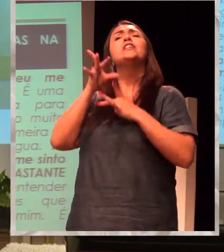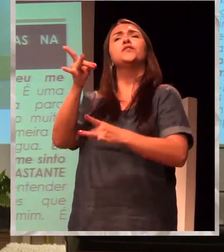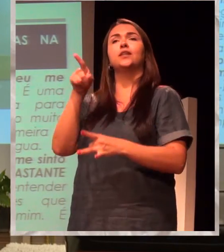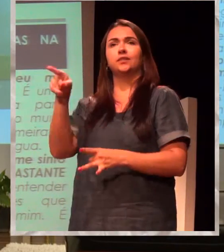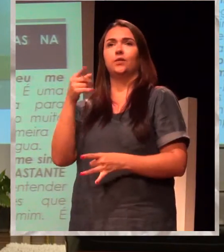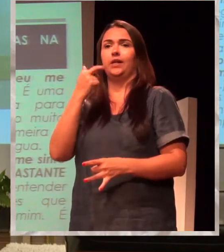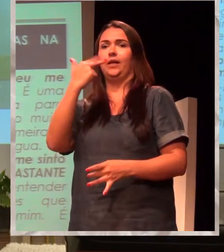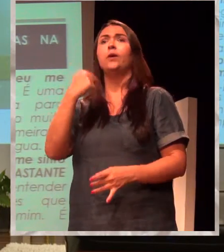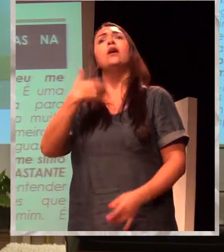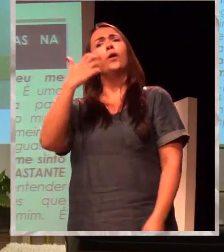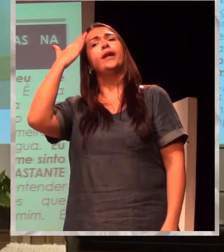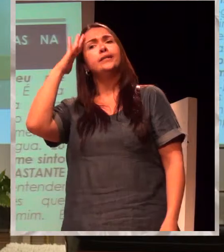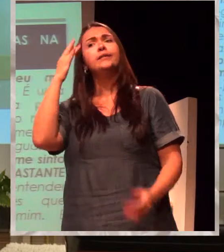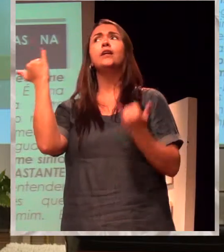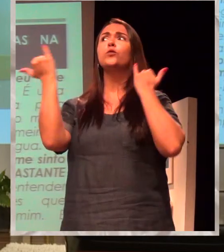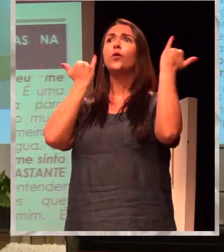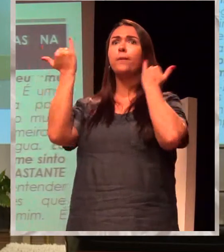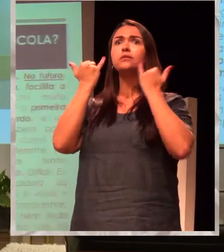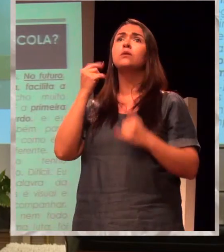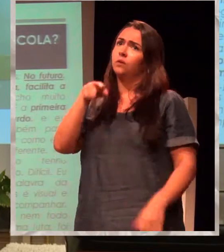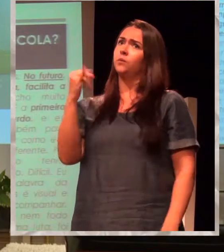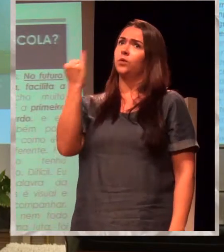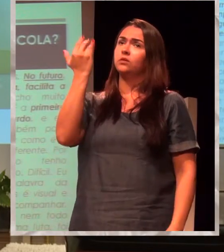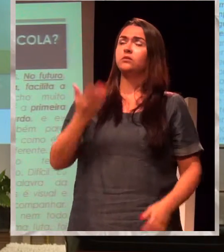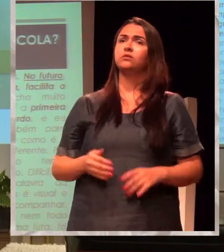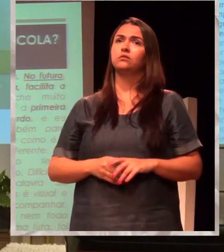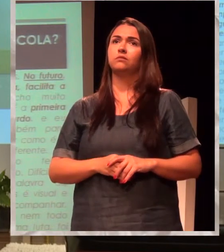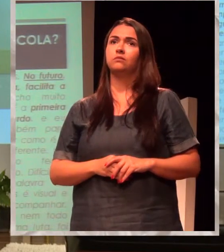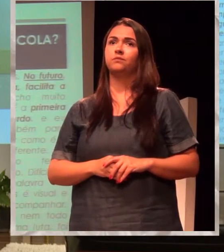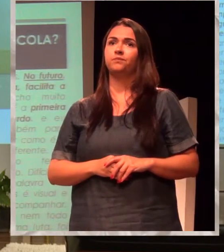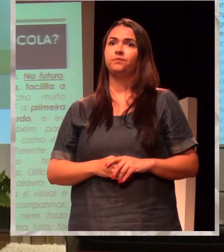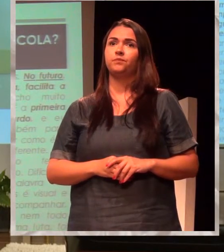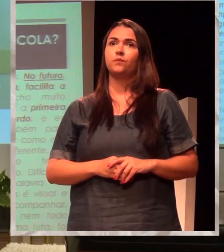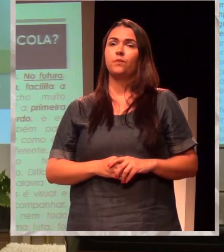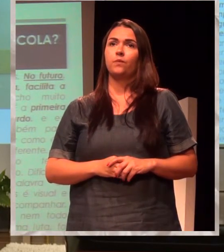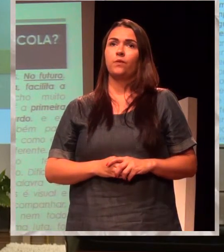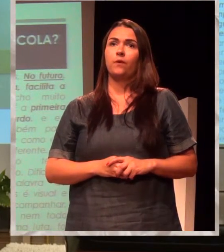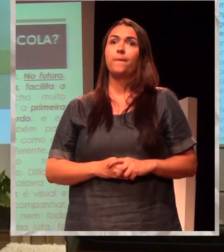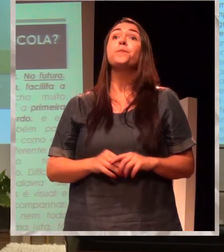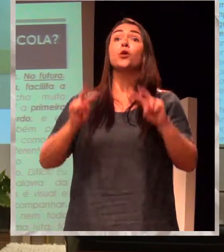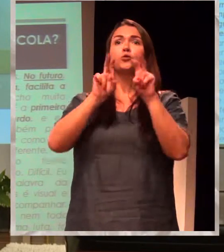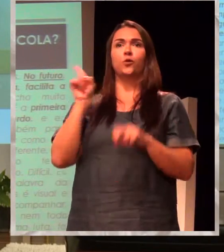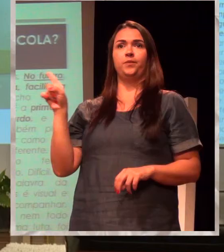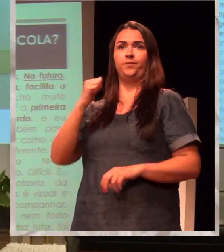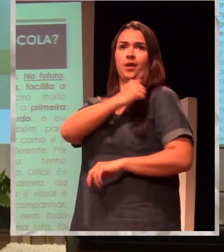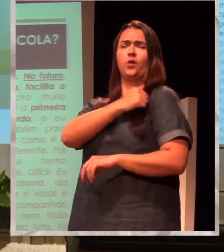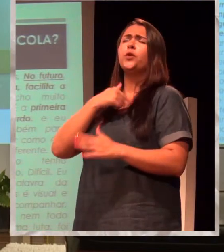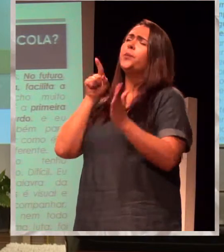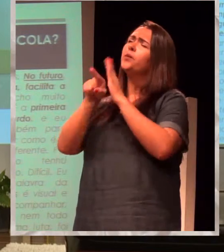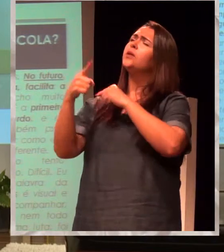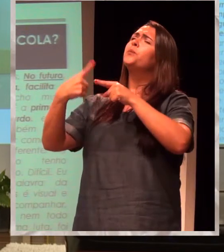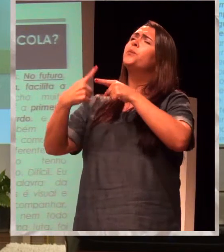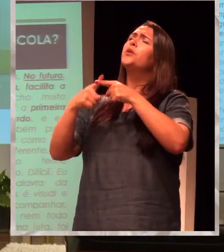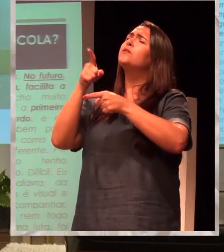né? E eu quero entender as informações que chegam até mim, é importante. No caso desse aluno, eu perguntei, para que